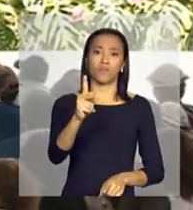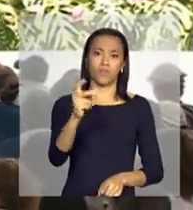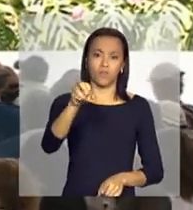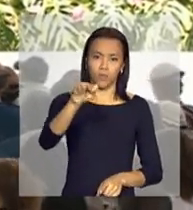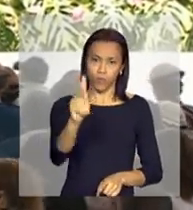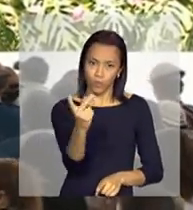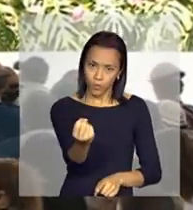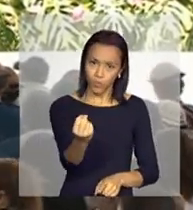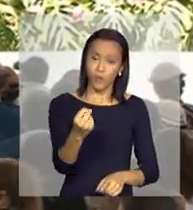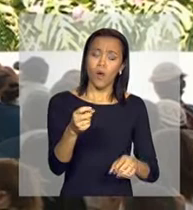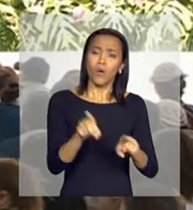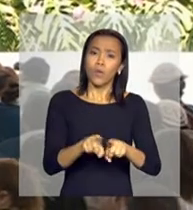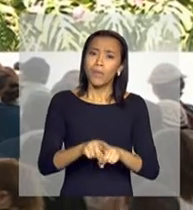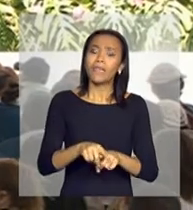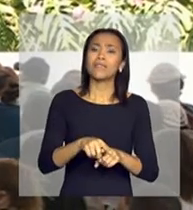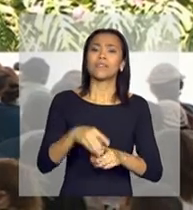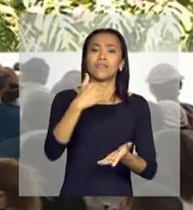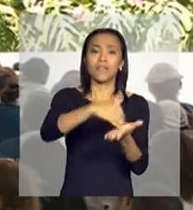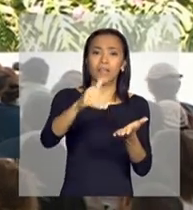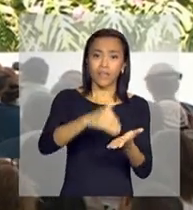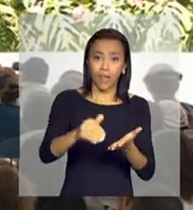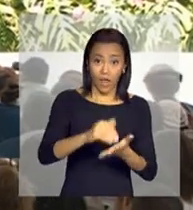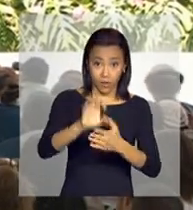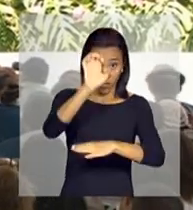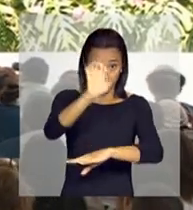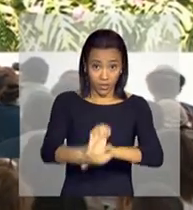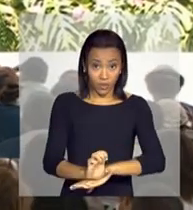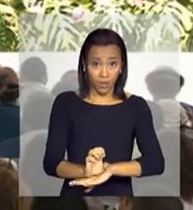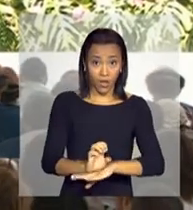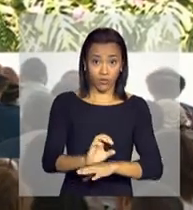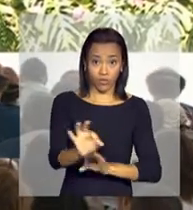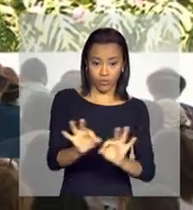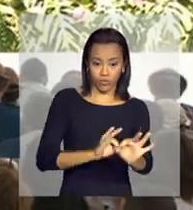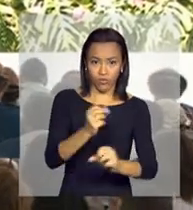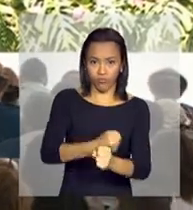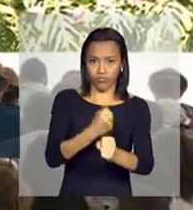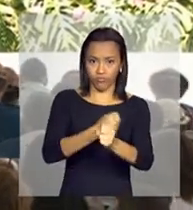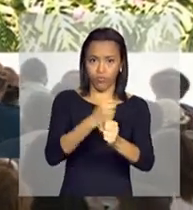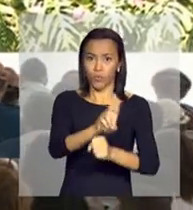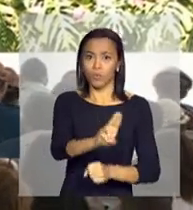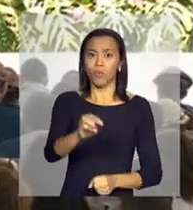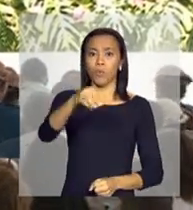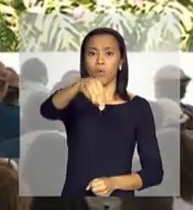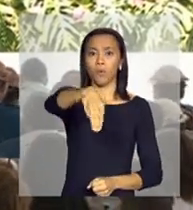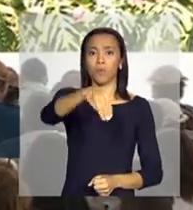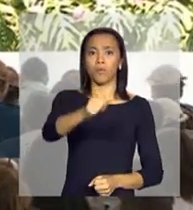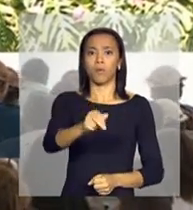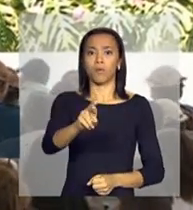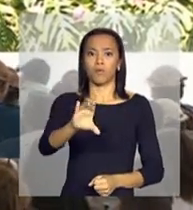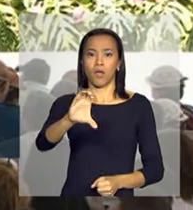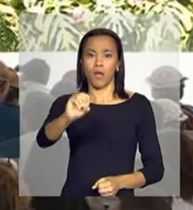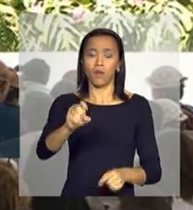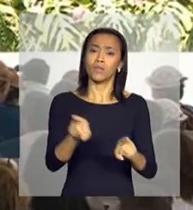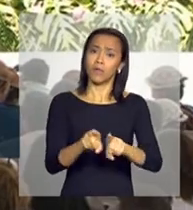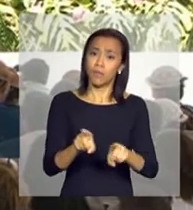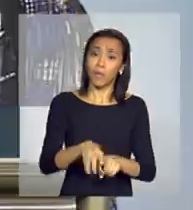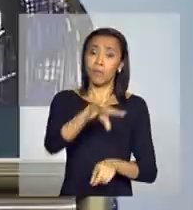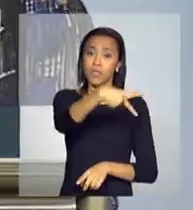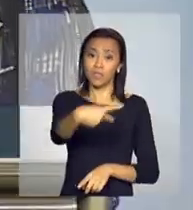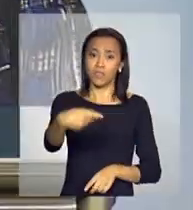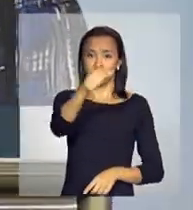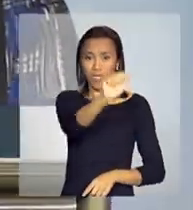Cumprimentar o secretário estadual de Infraestrutura de Alagoas, Marco Antônio, o presidente da